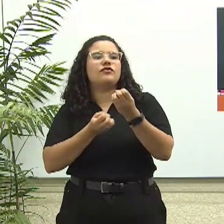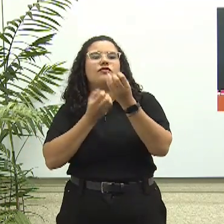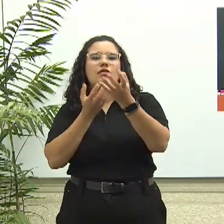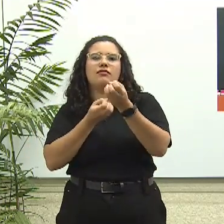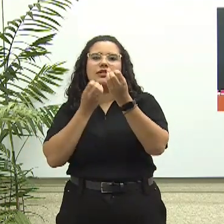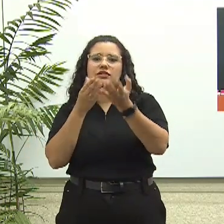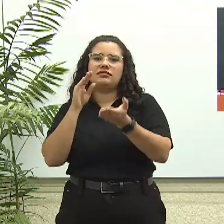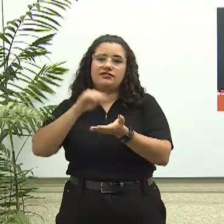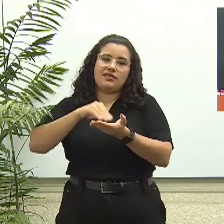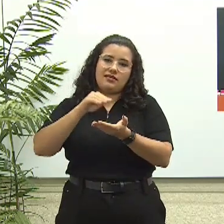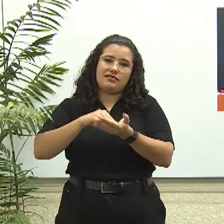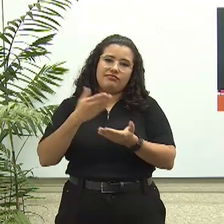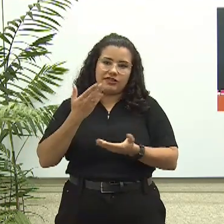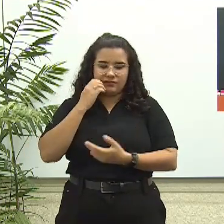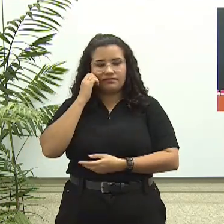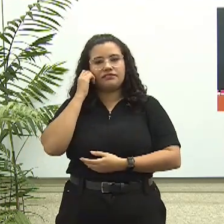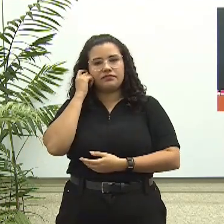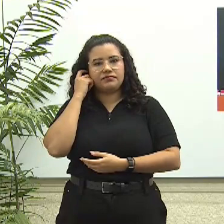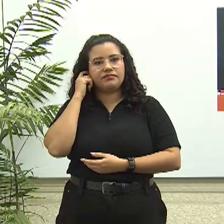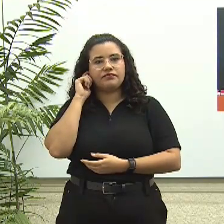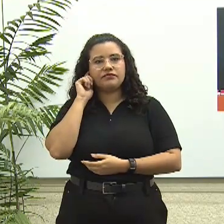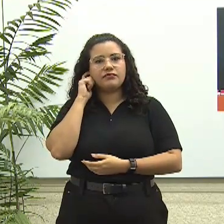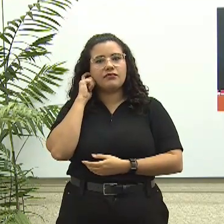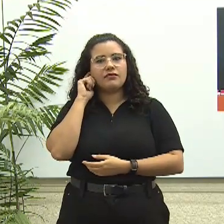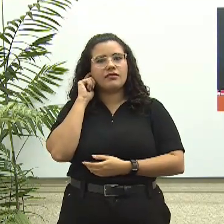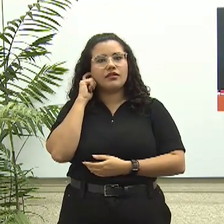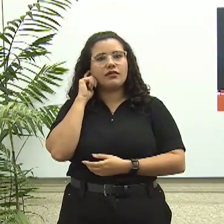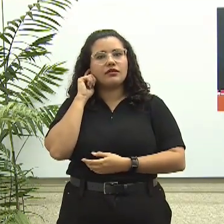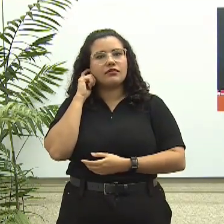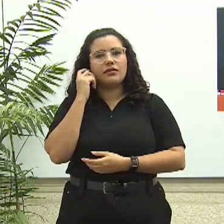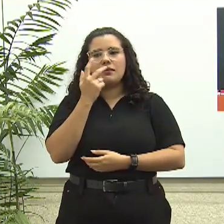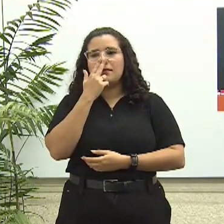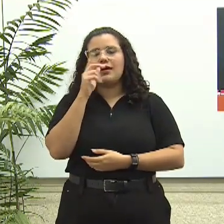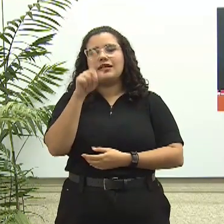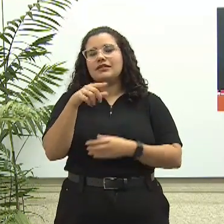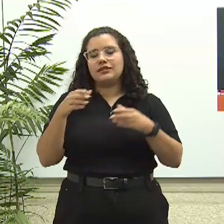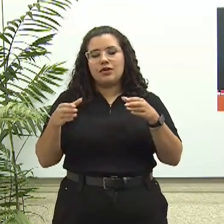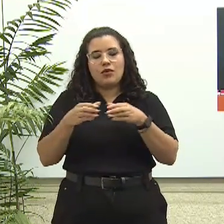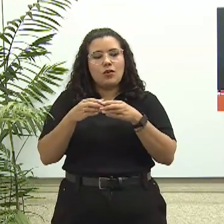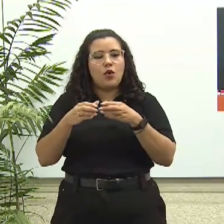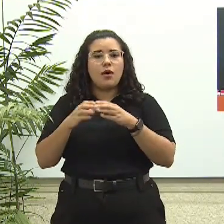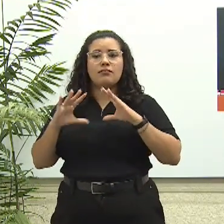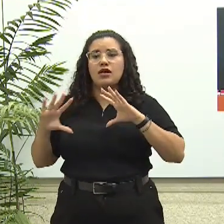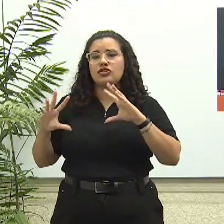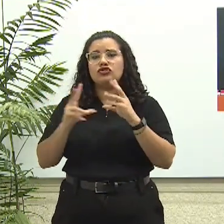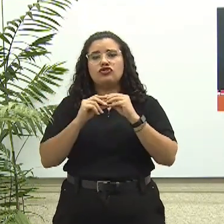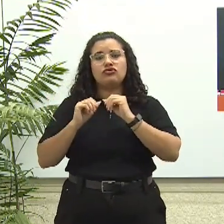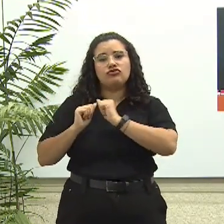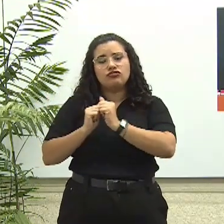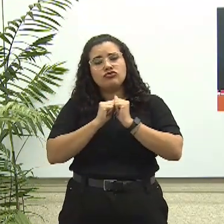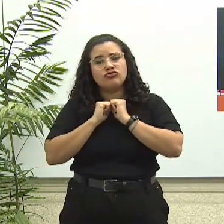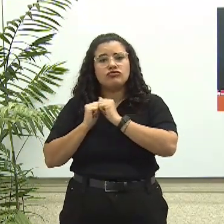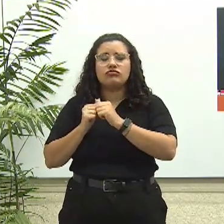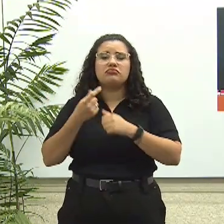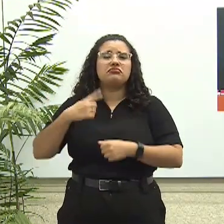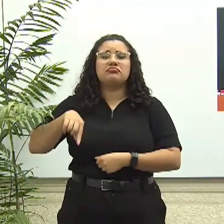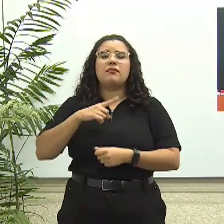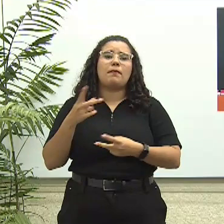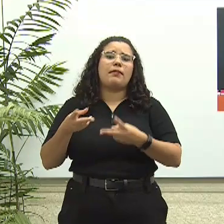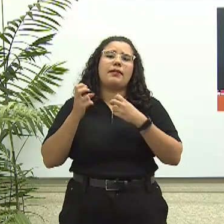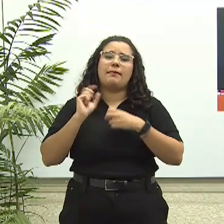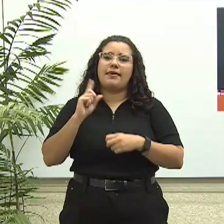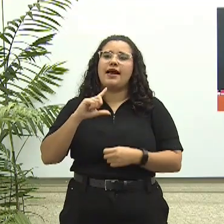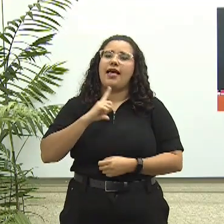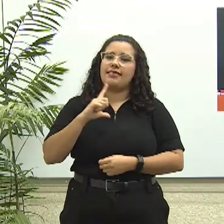é é é o mesmo é como se fosse um clube de escoteiros todos estão juntos e a gente não percebe que é